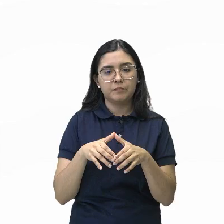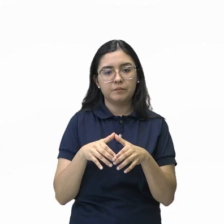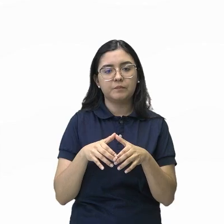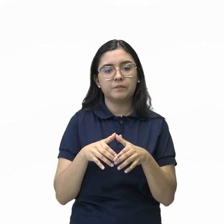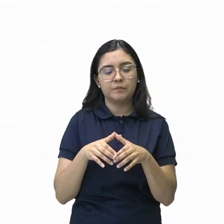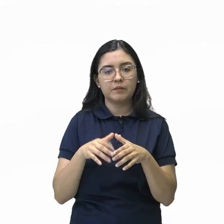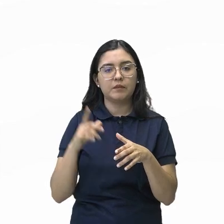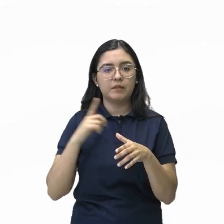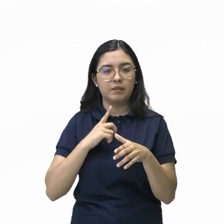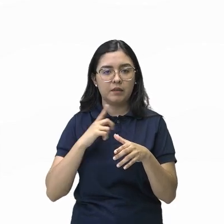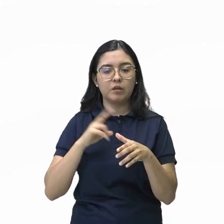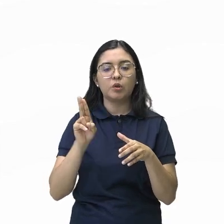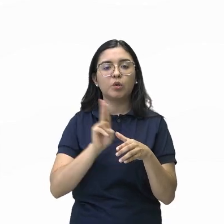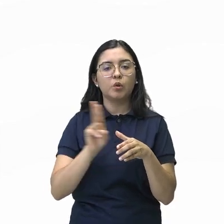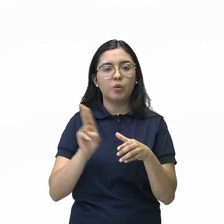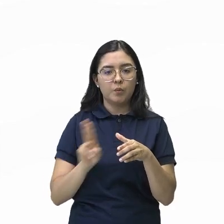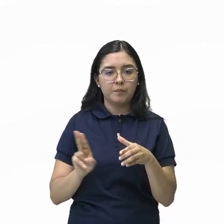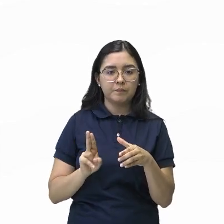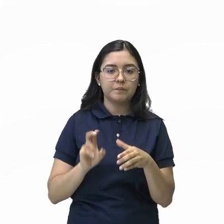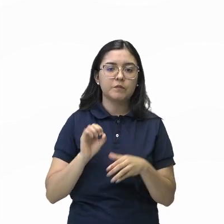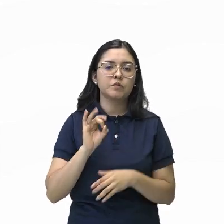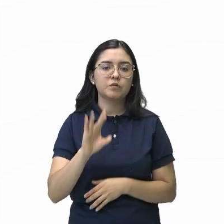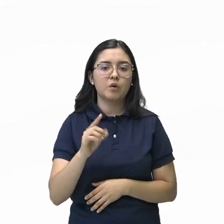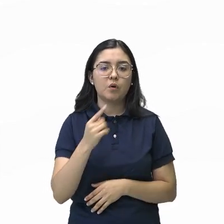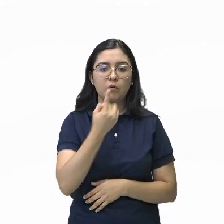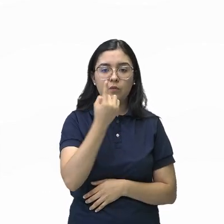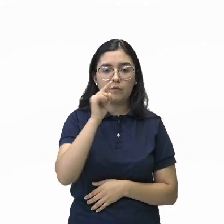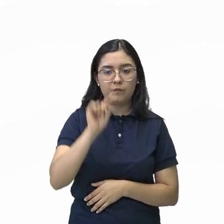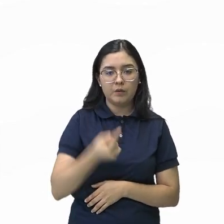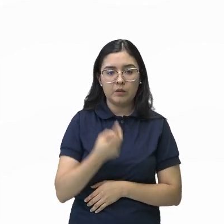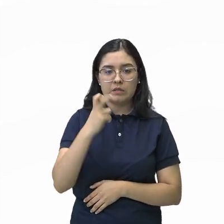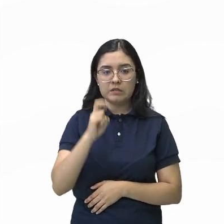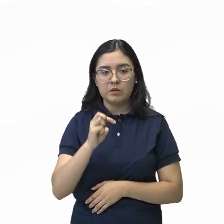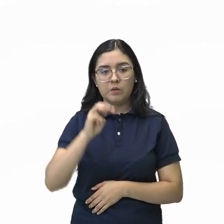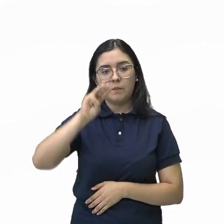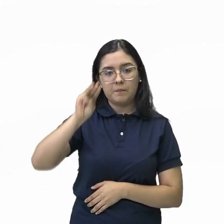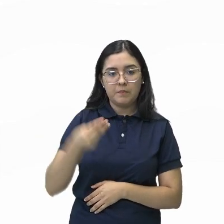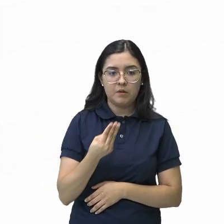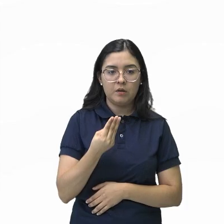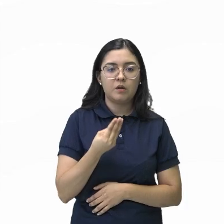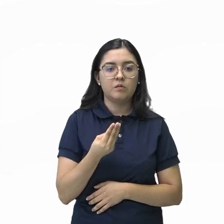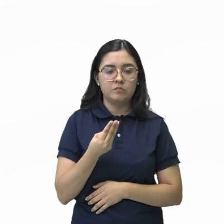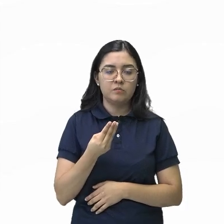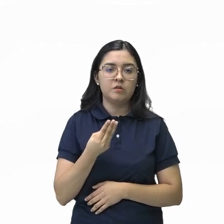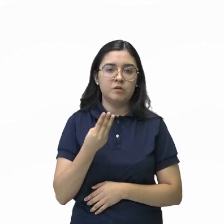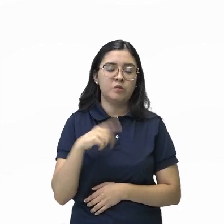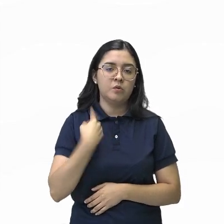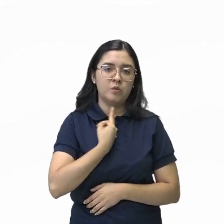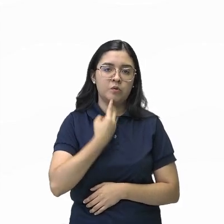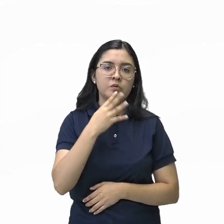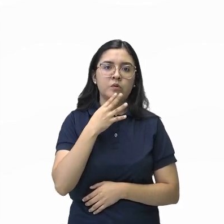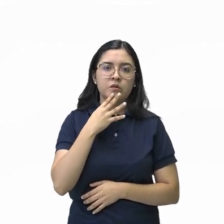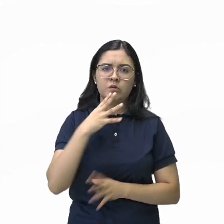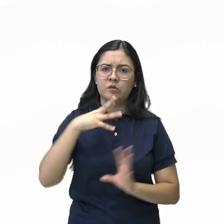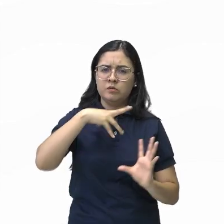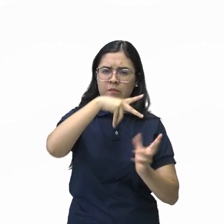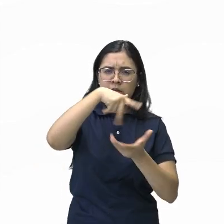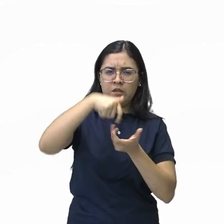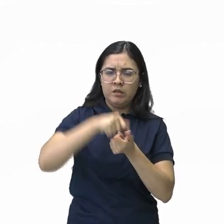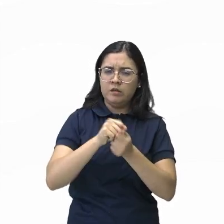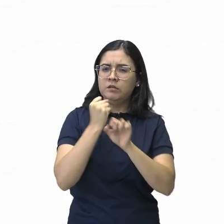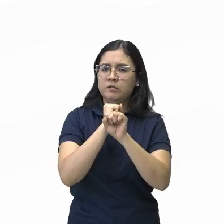classificada e nomeada. Apenas cerca de 1,5 milhão são conhecidas. Então, olha só, nosso planeta ele é tão